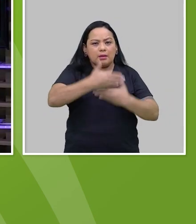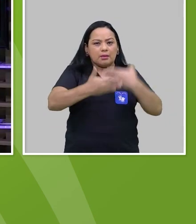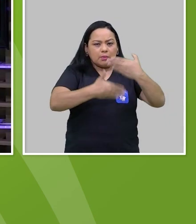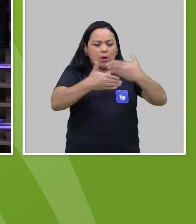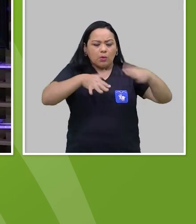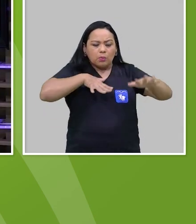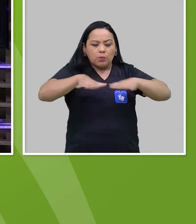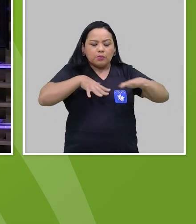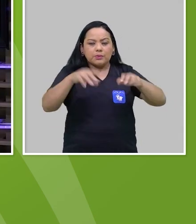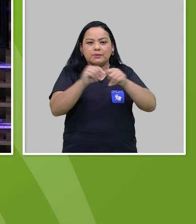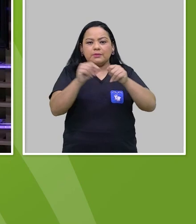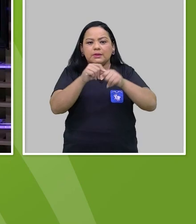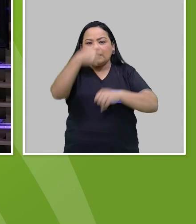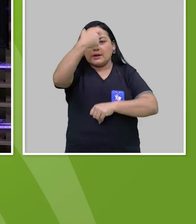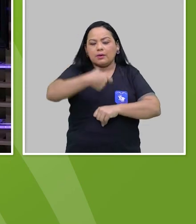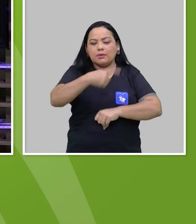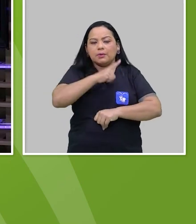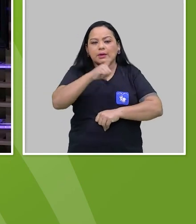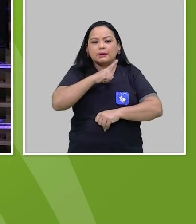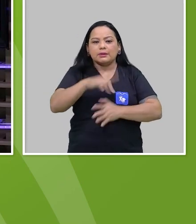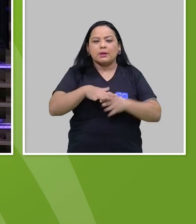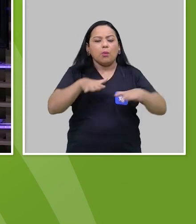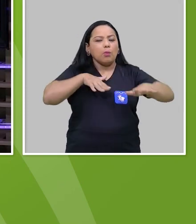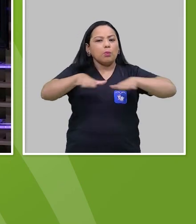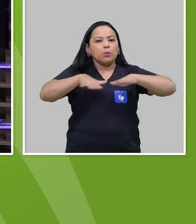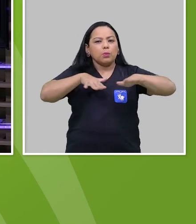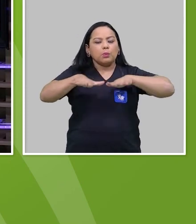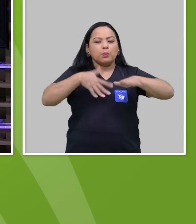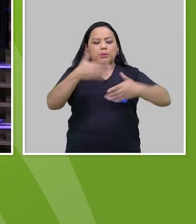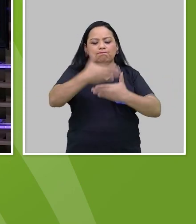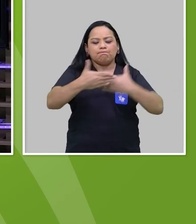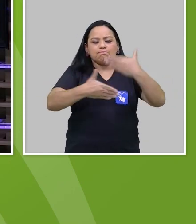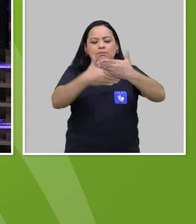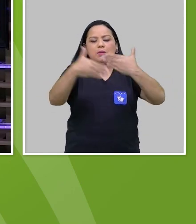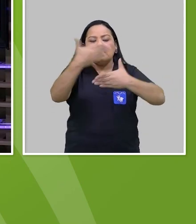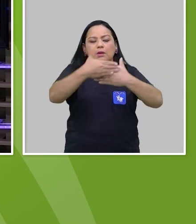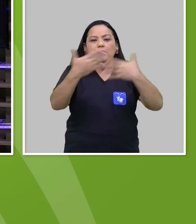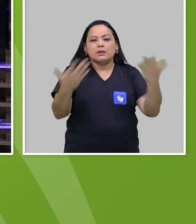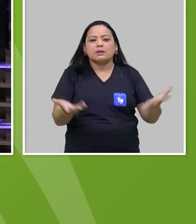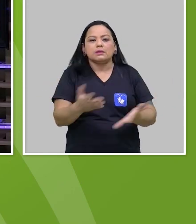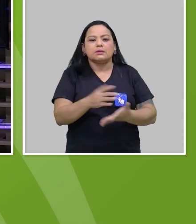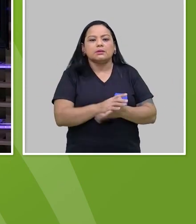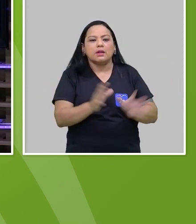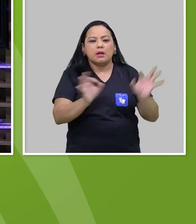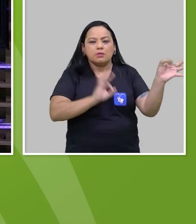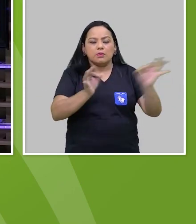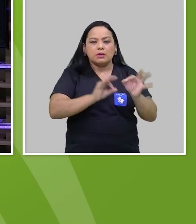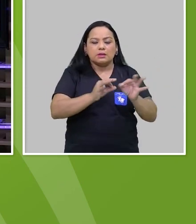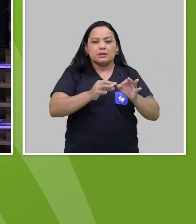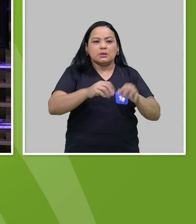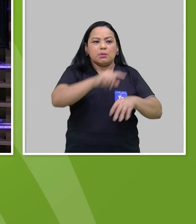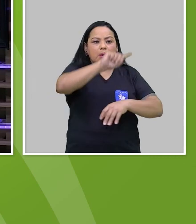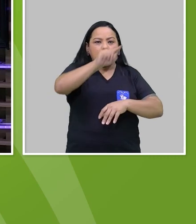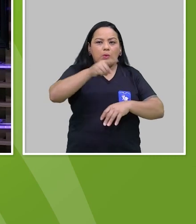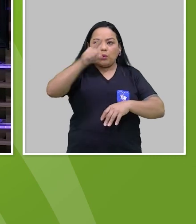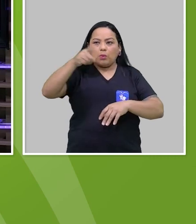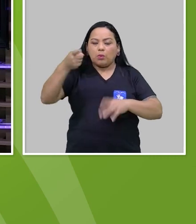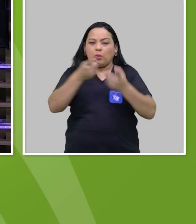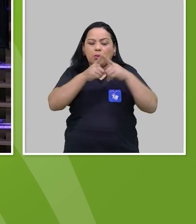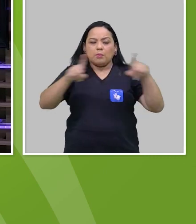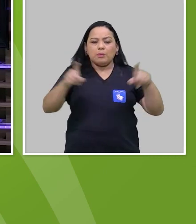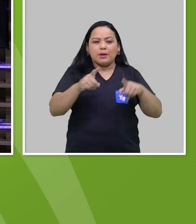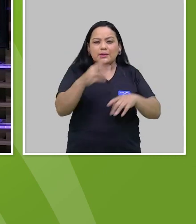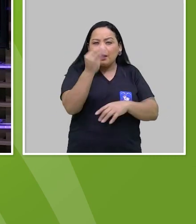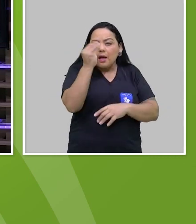Então, quando eu tenho uma movimentação dessas placas, elas vão formar uma onda mecânica. Só que ela é